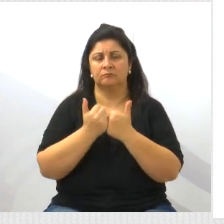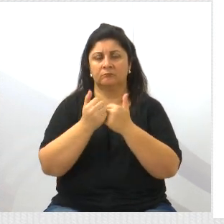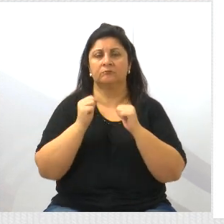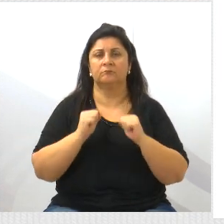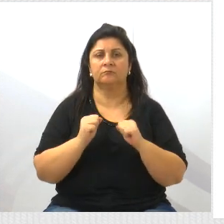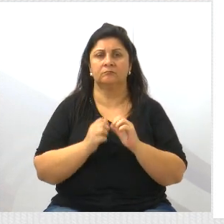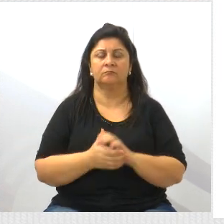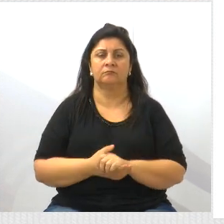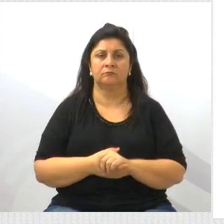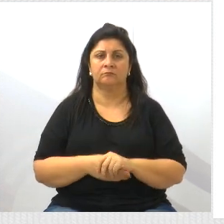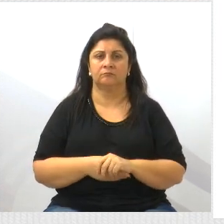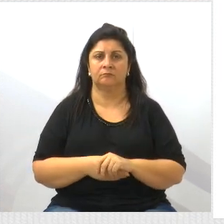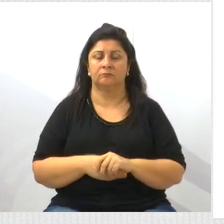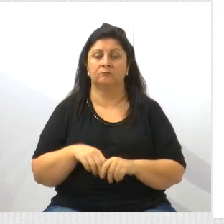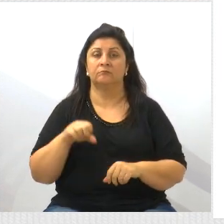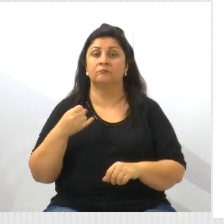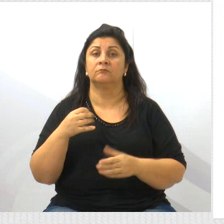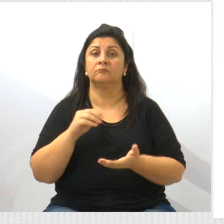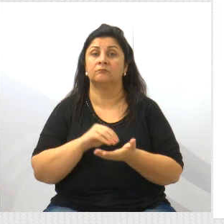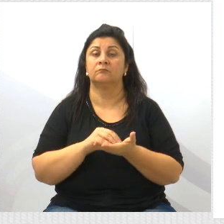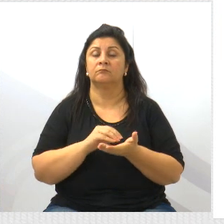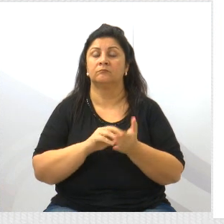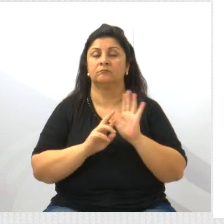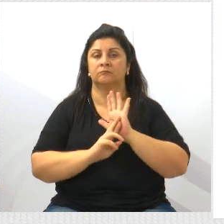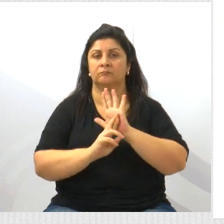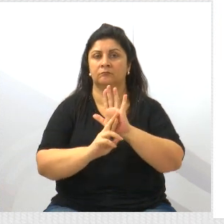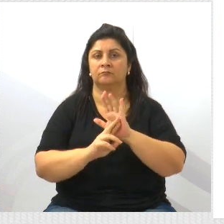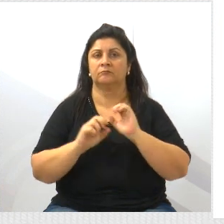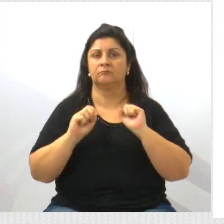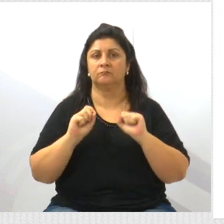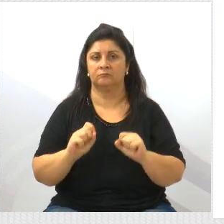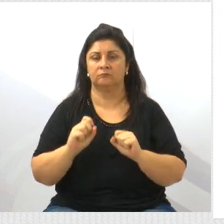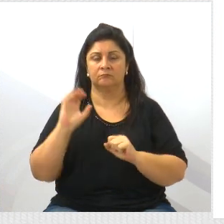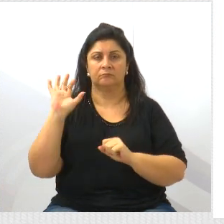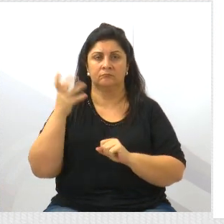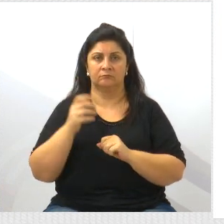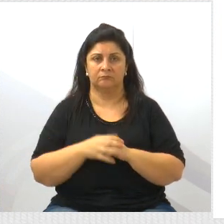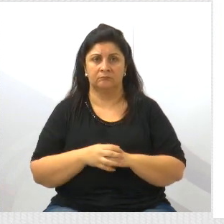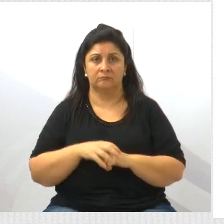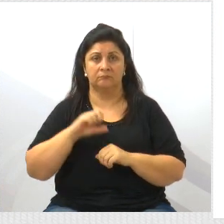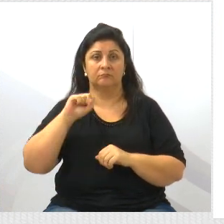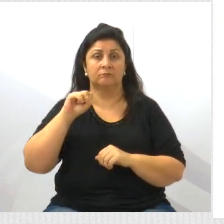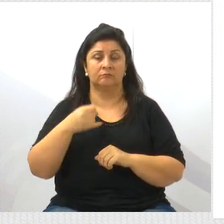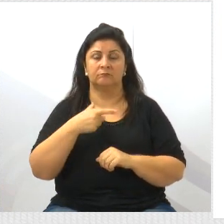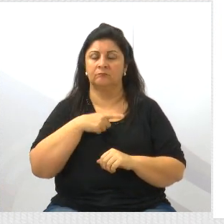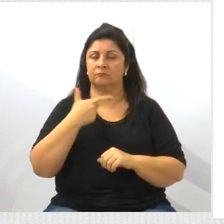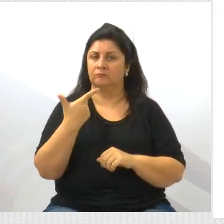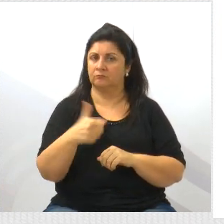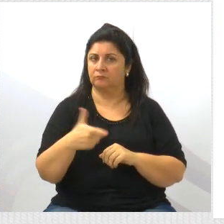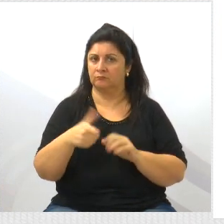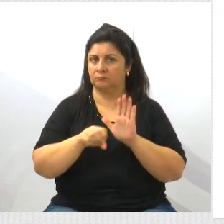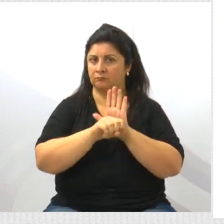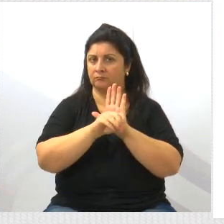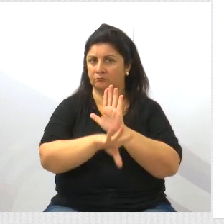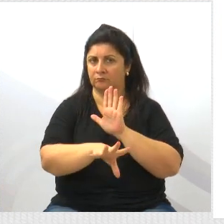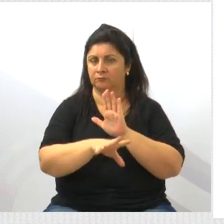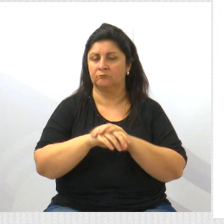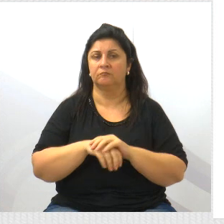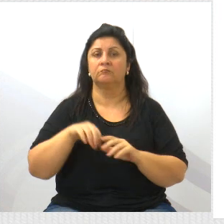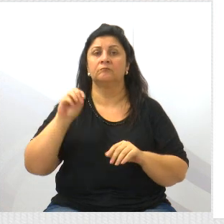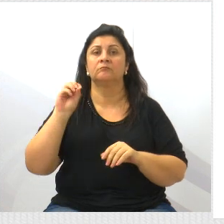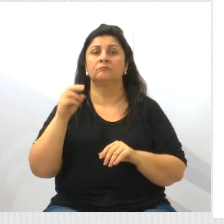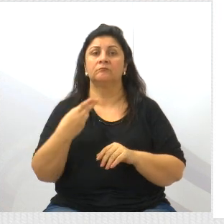Essa falta de representatividade, ela pode ocorrer pela não indicação ou pela ausência